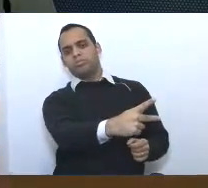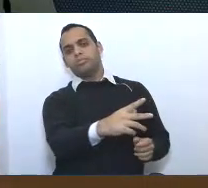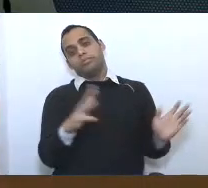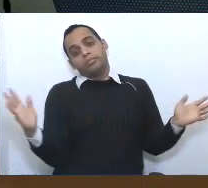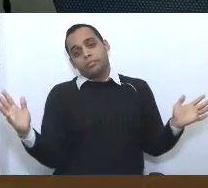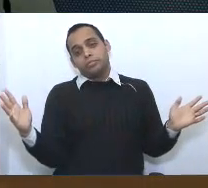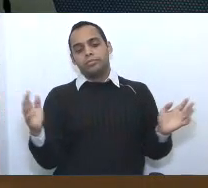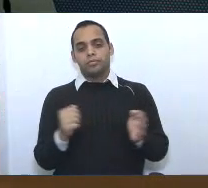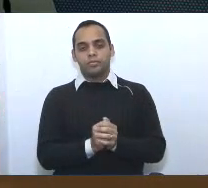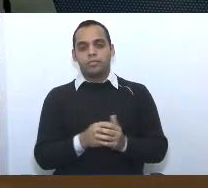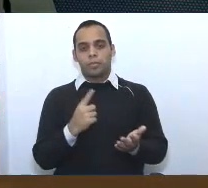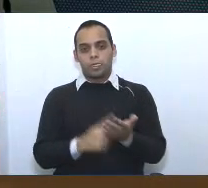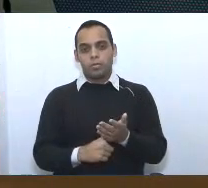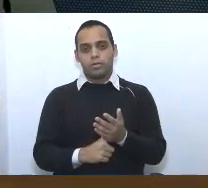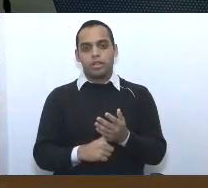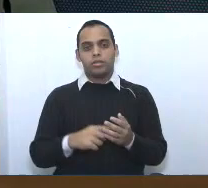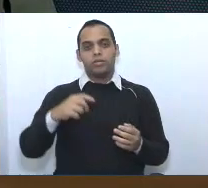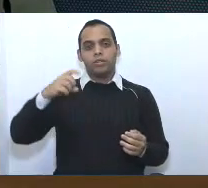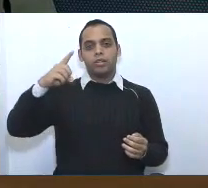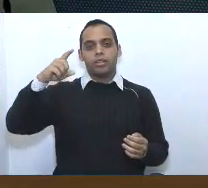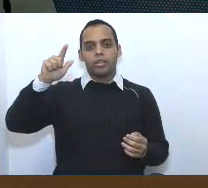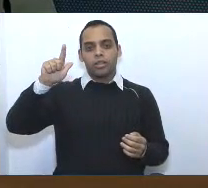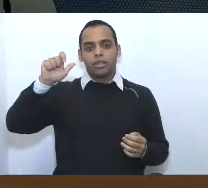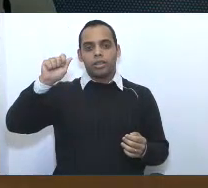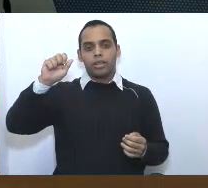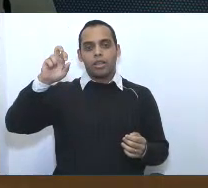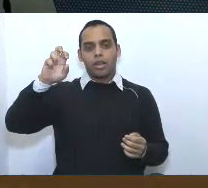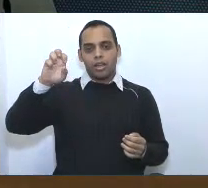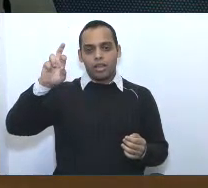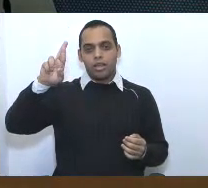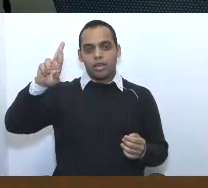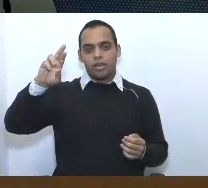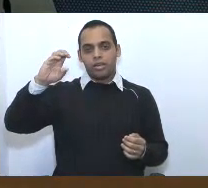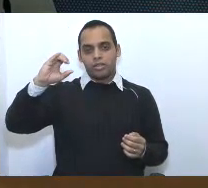vereador. Dr. Laércio, obrigado pela pergunta.